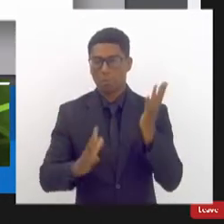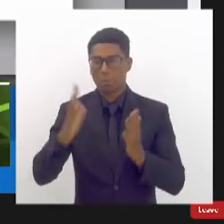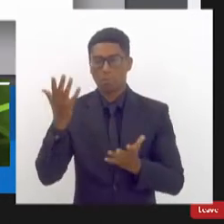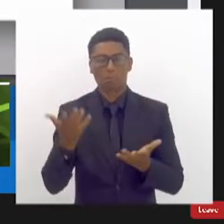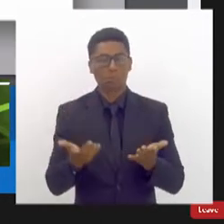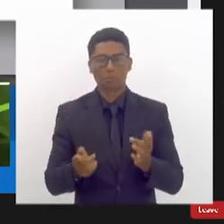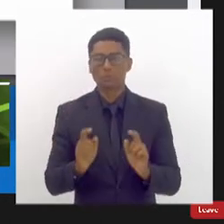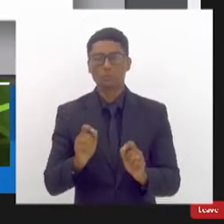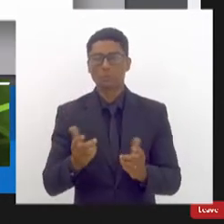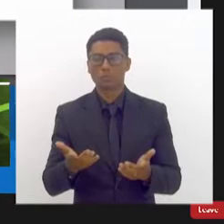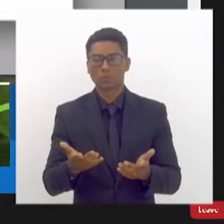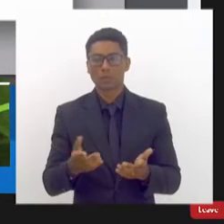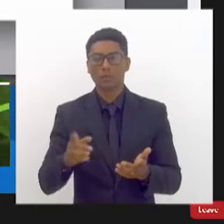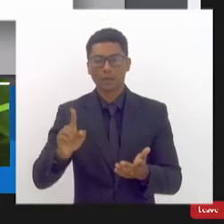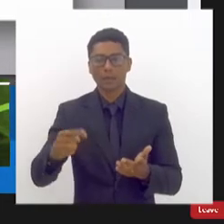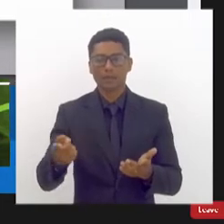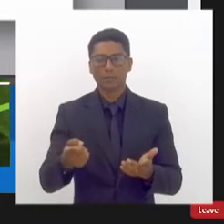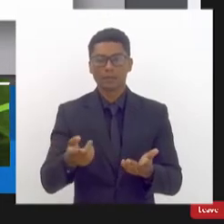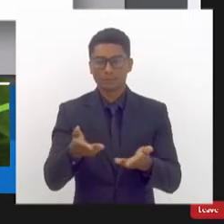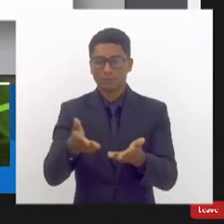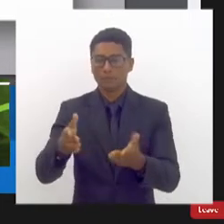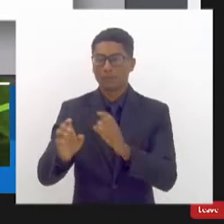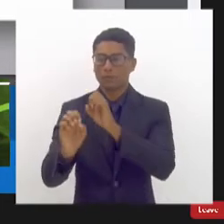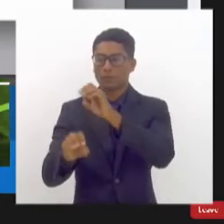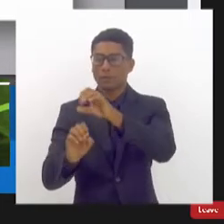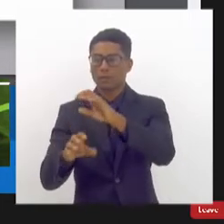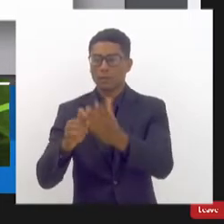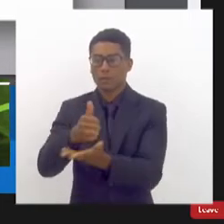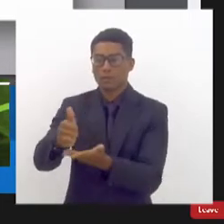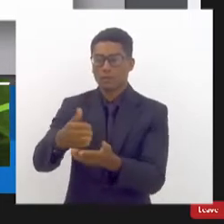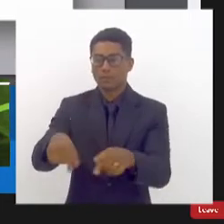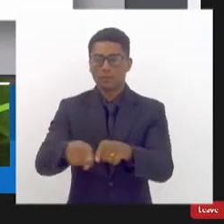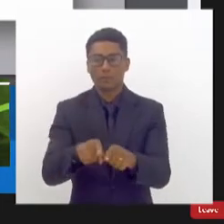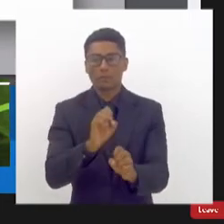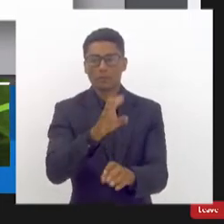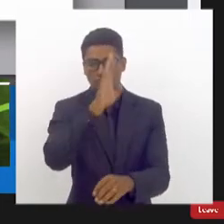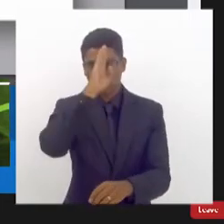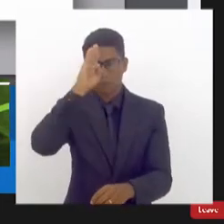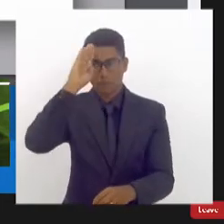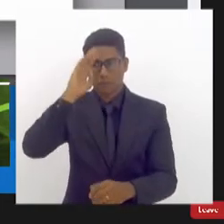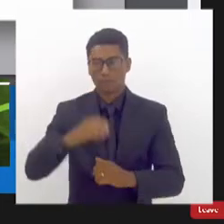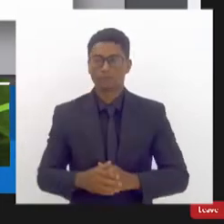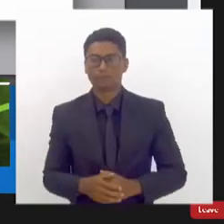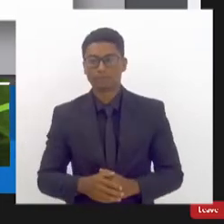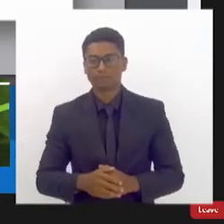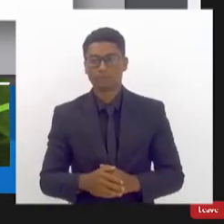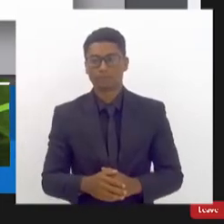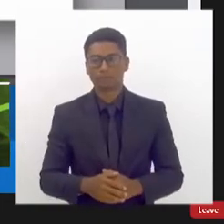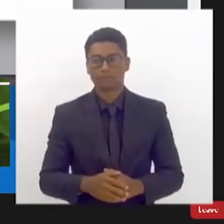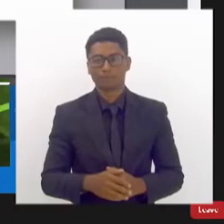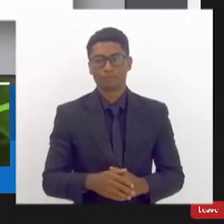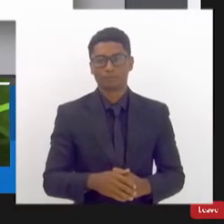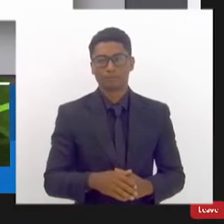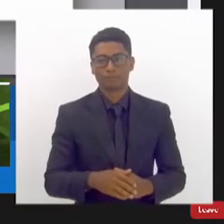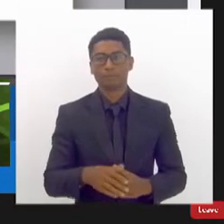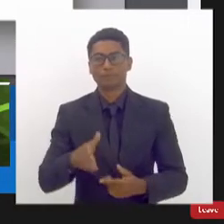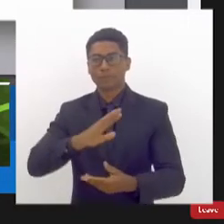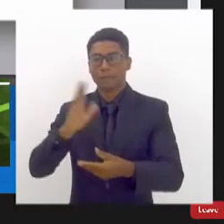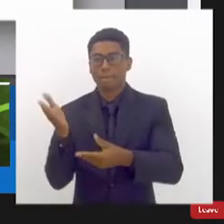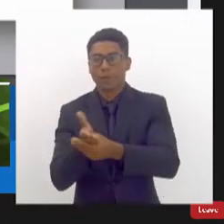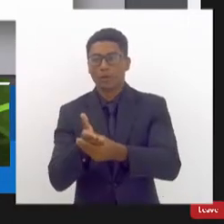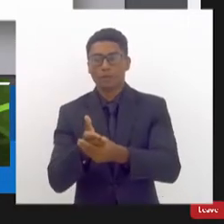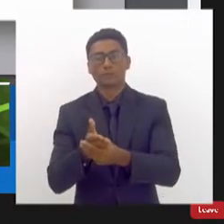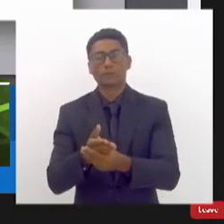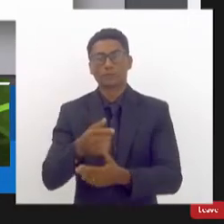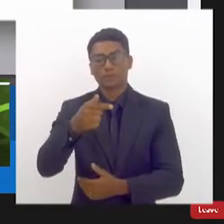de autorização de educação básica e educação superior. Na gestão processual, 71